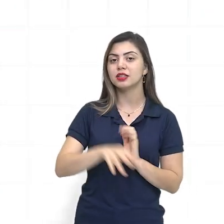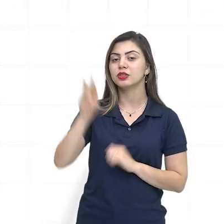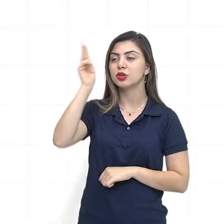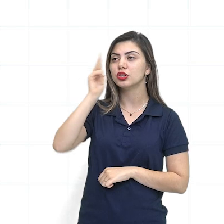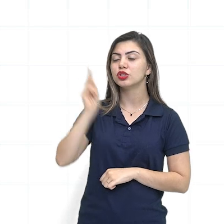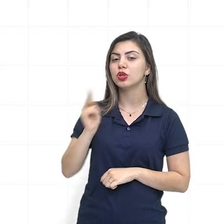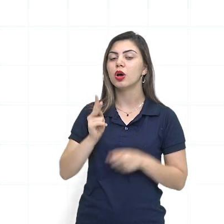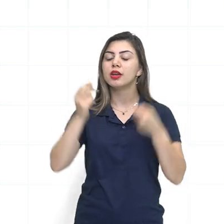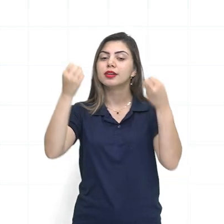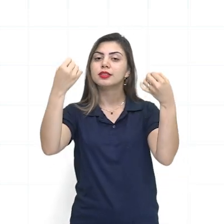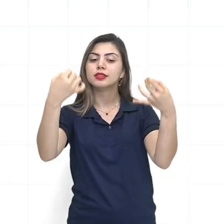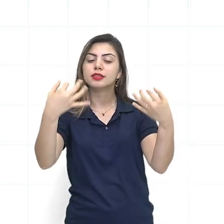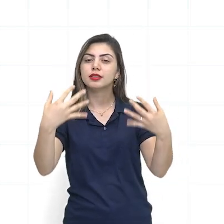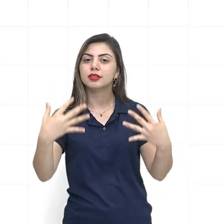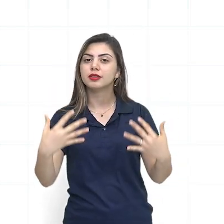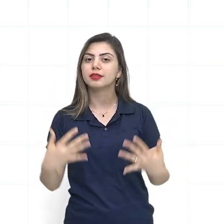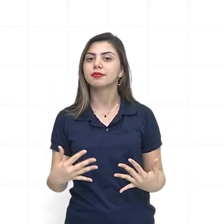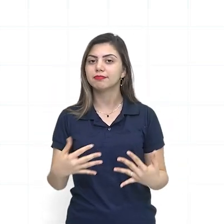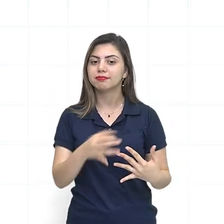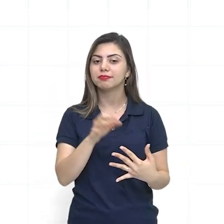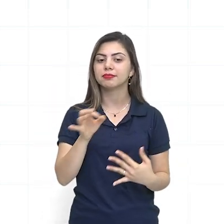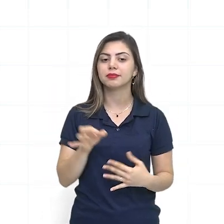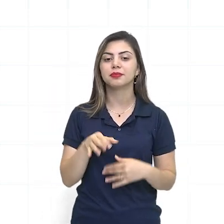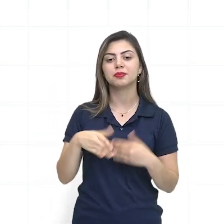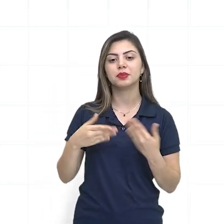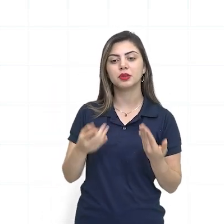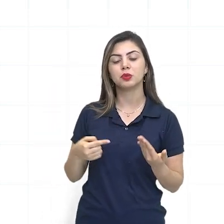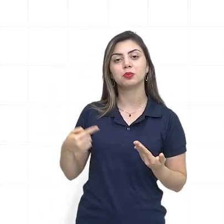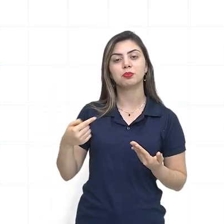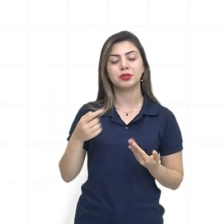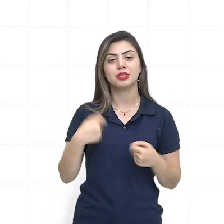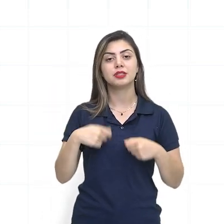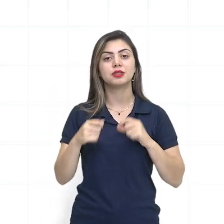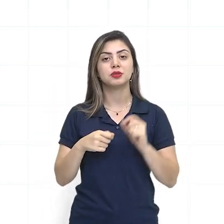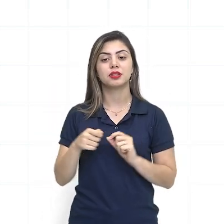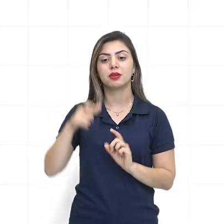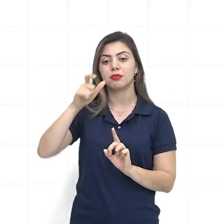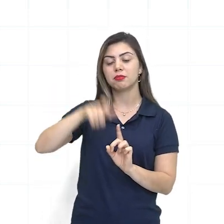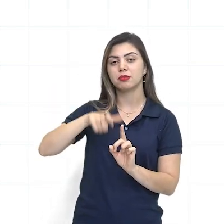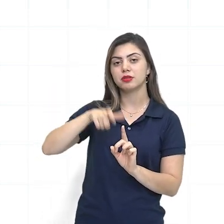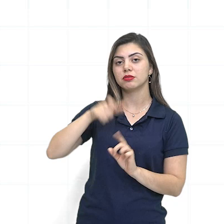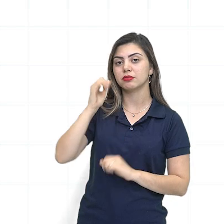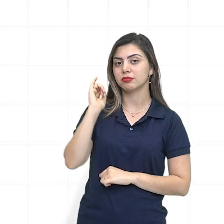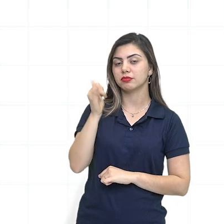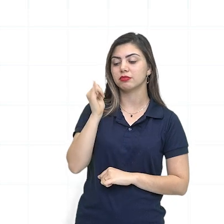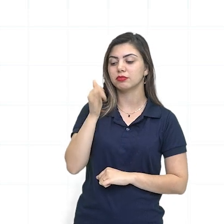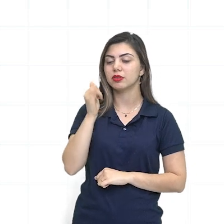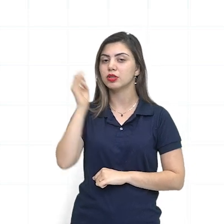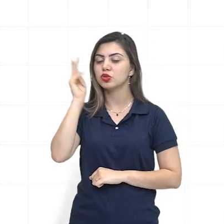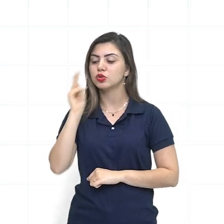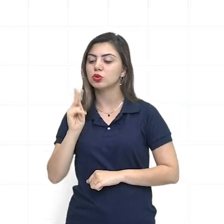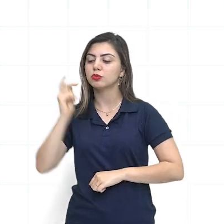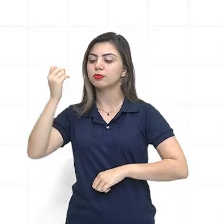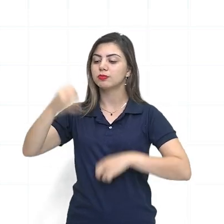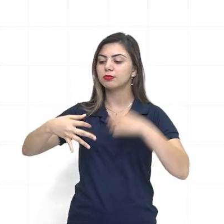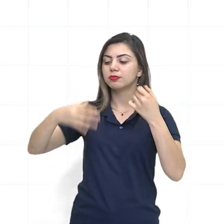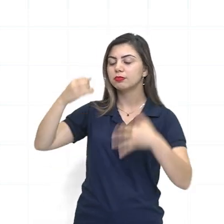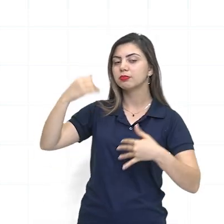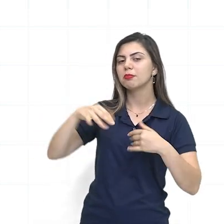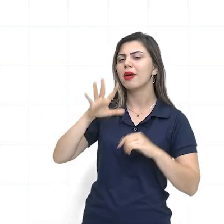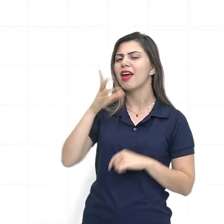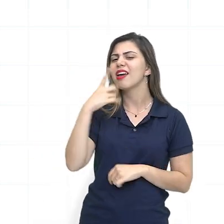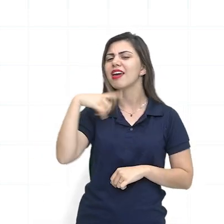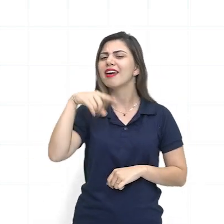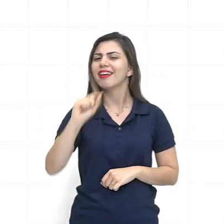contam uma história. E para isso é necessário um narrador ou uma narradora. Quem é o narrador